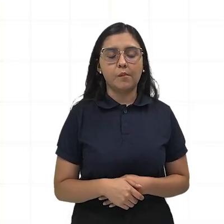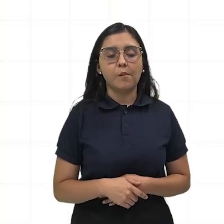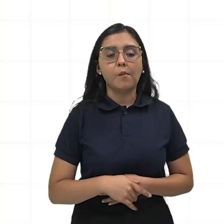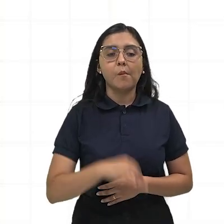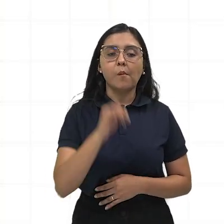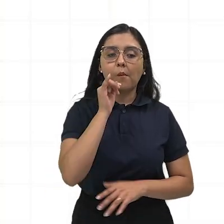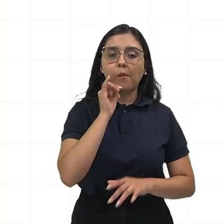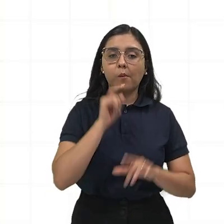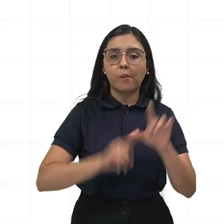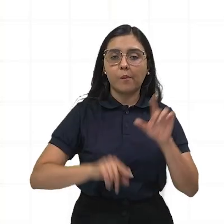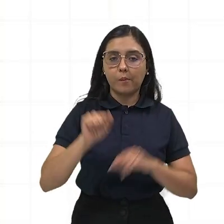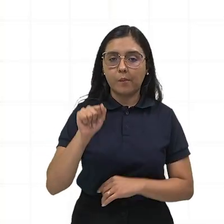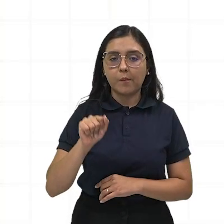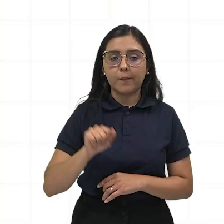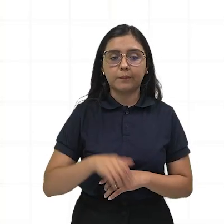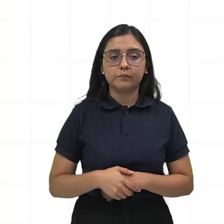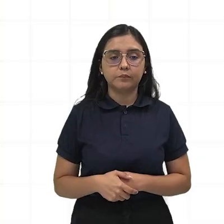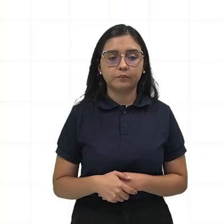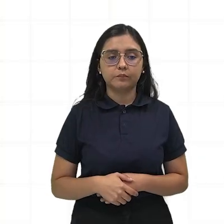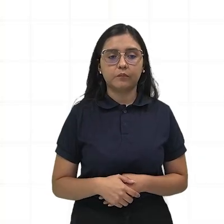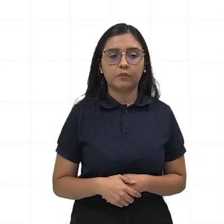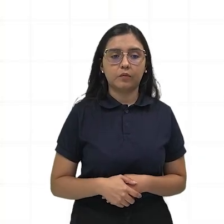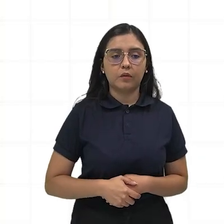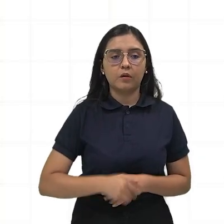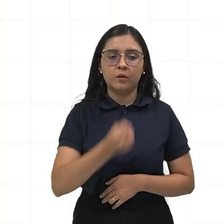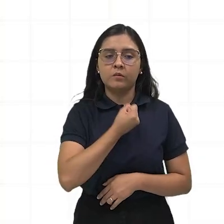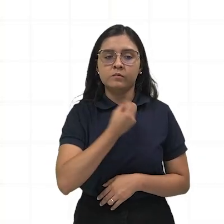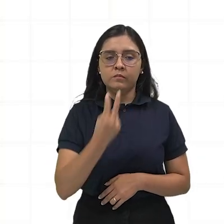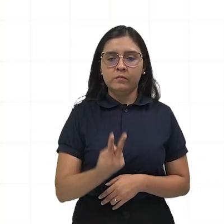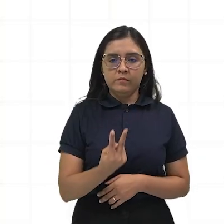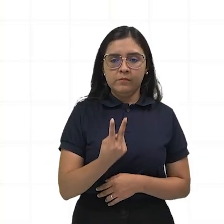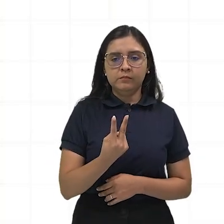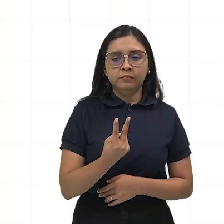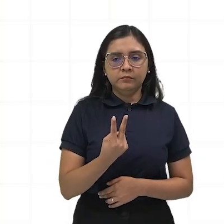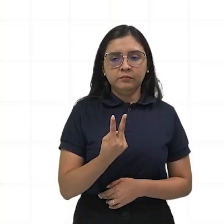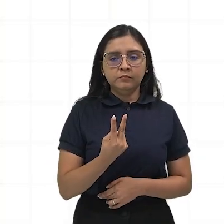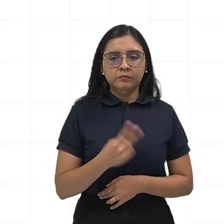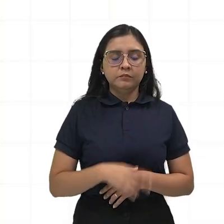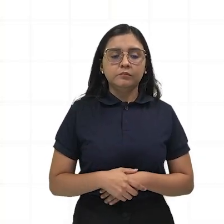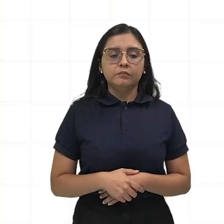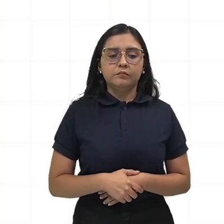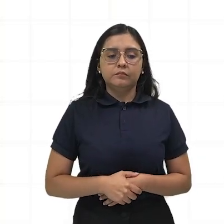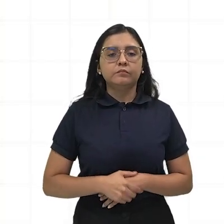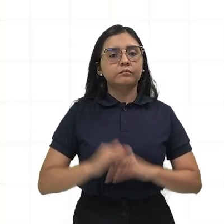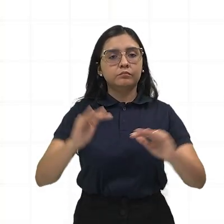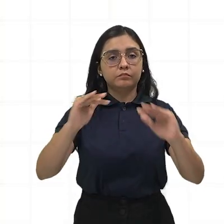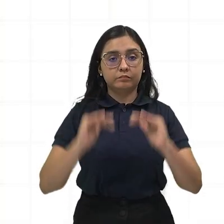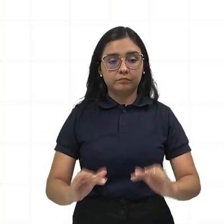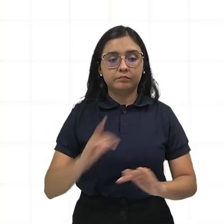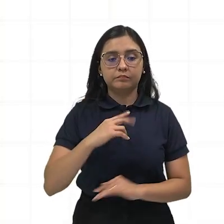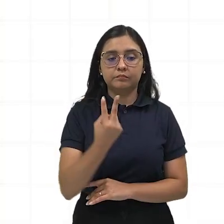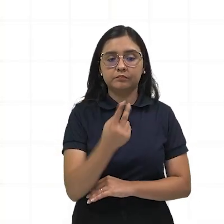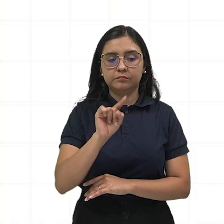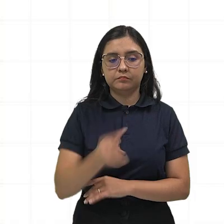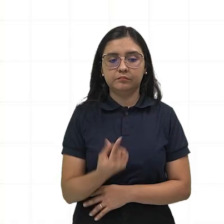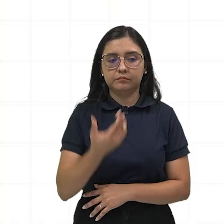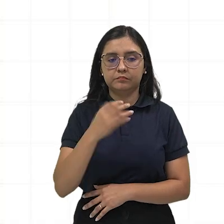no exemplo A, né, o número 2, olha, eu vou repetir aqui embaixo,